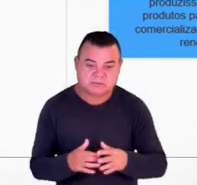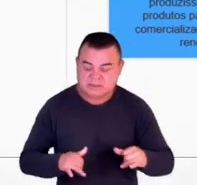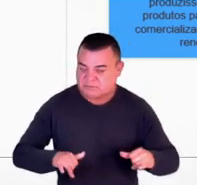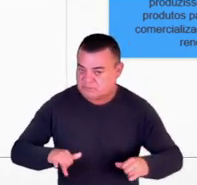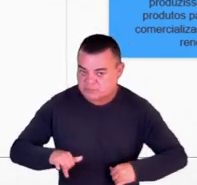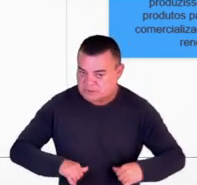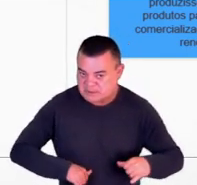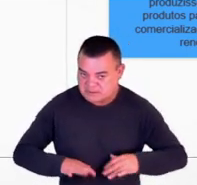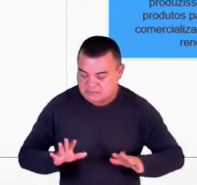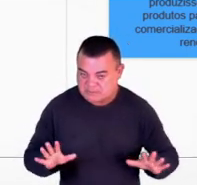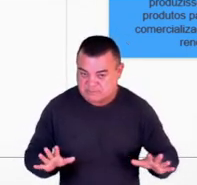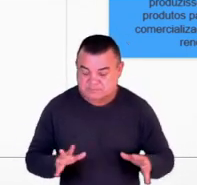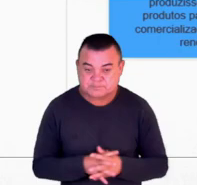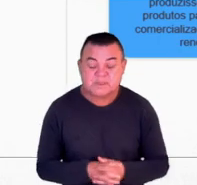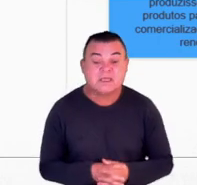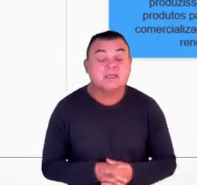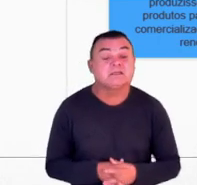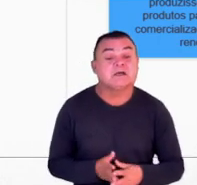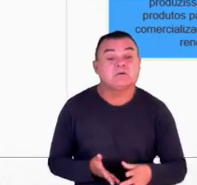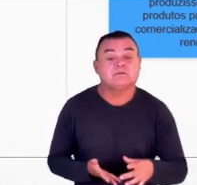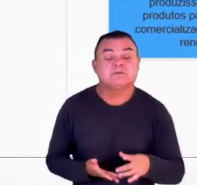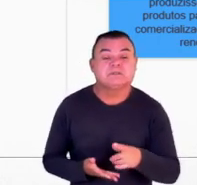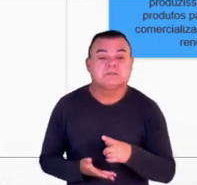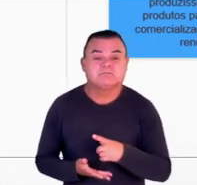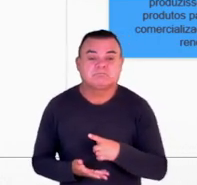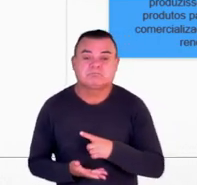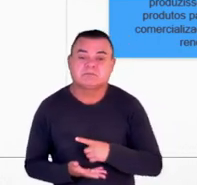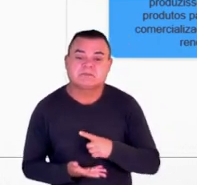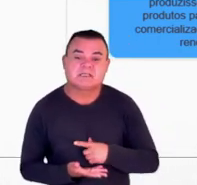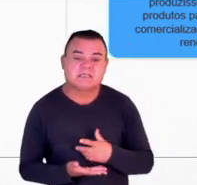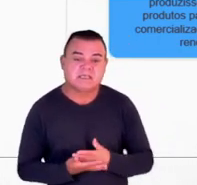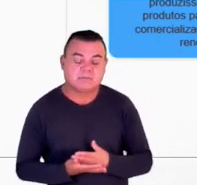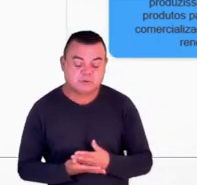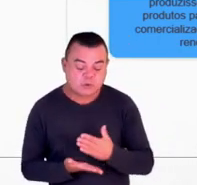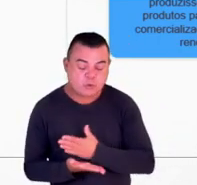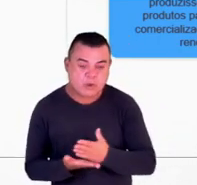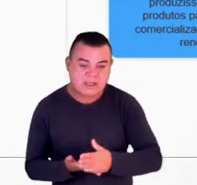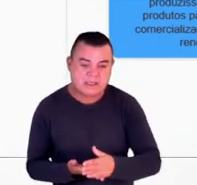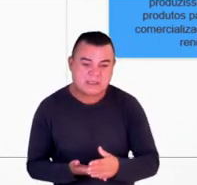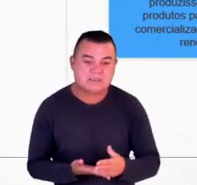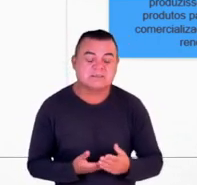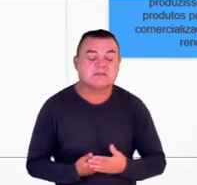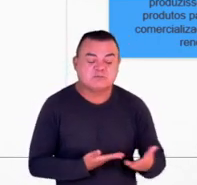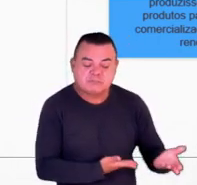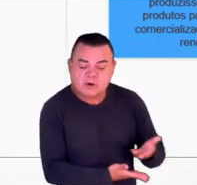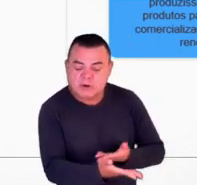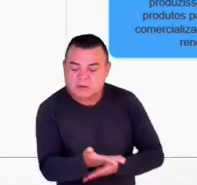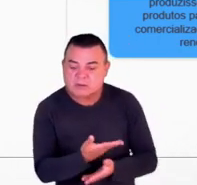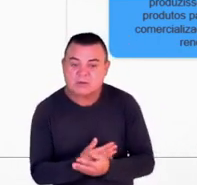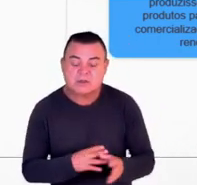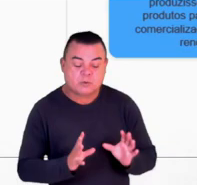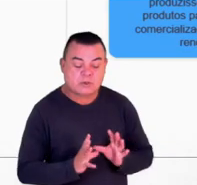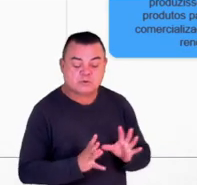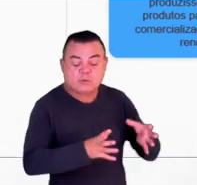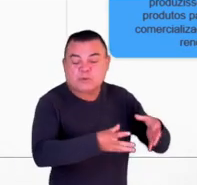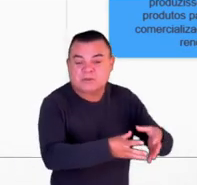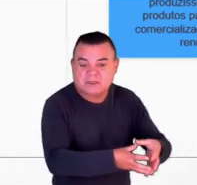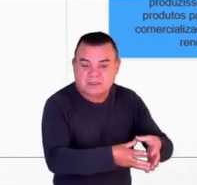temos a partir desse dessas vivências também com as comunidades